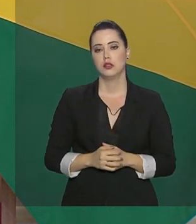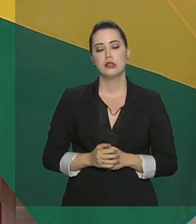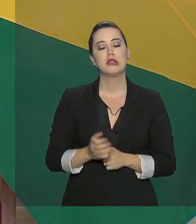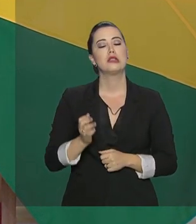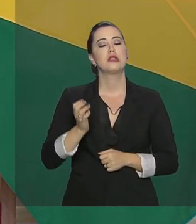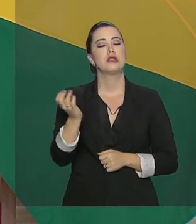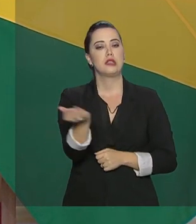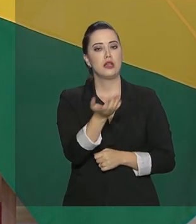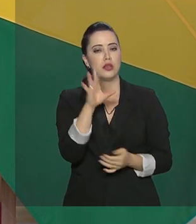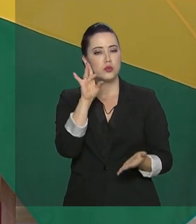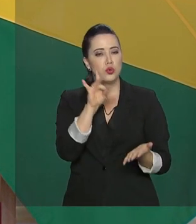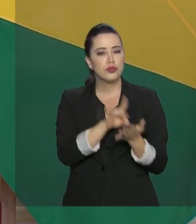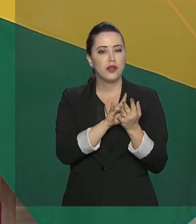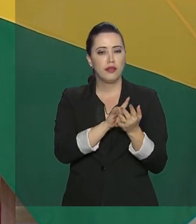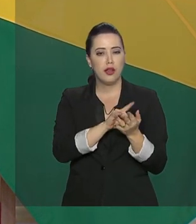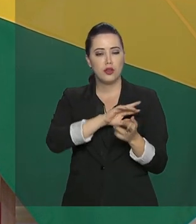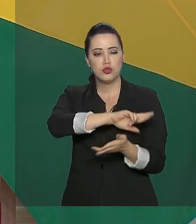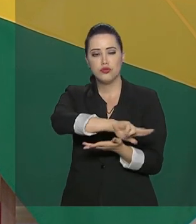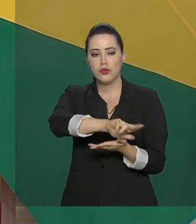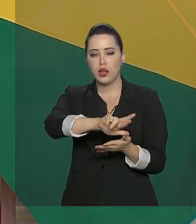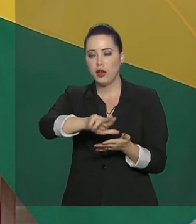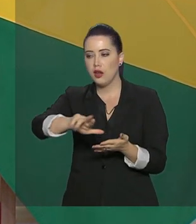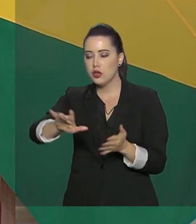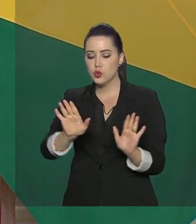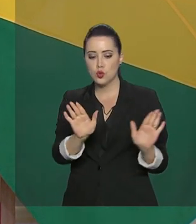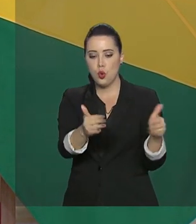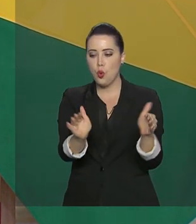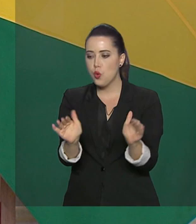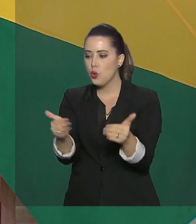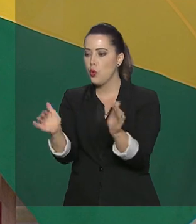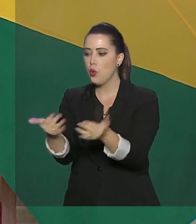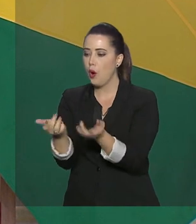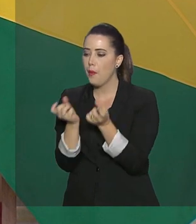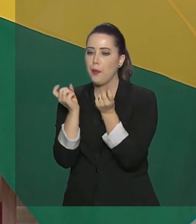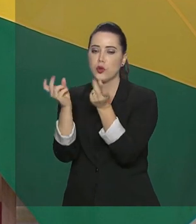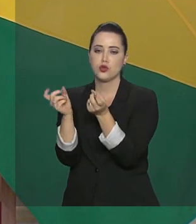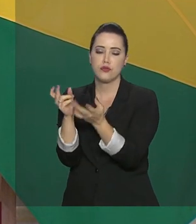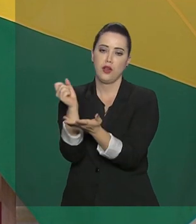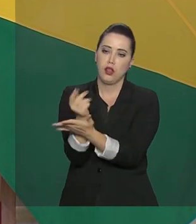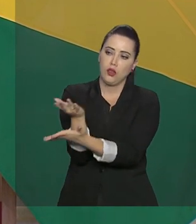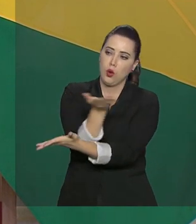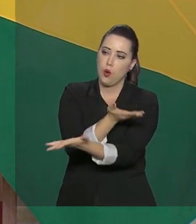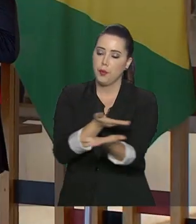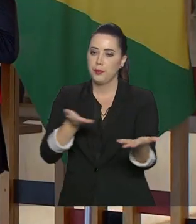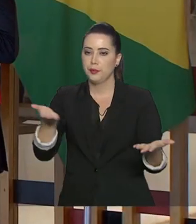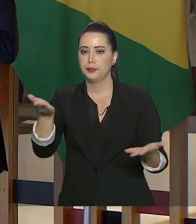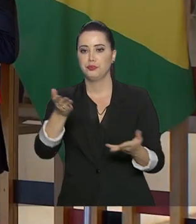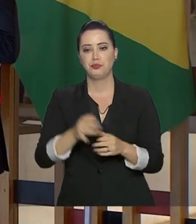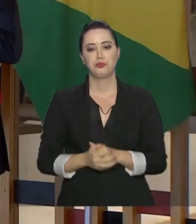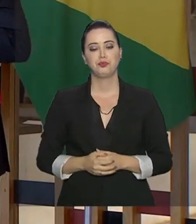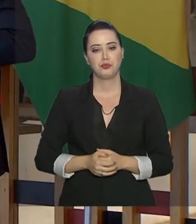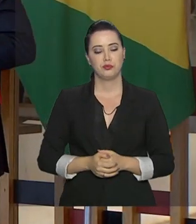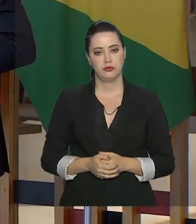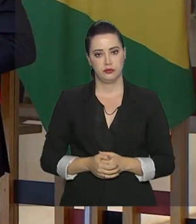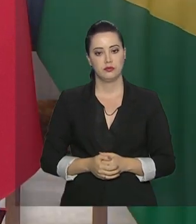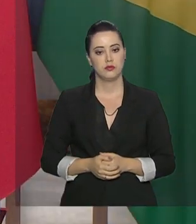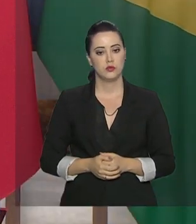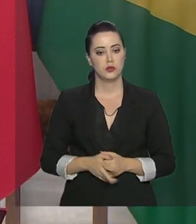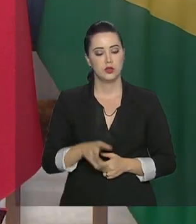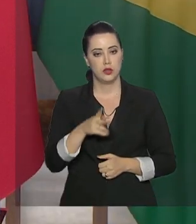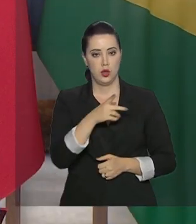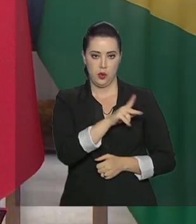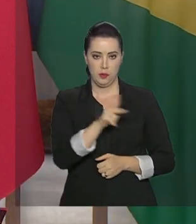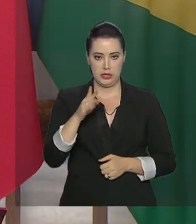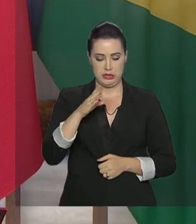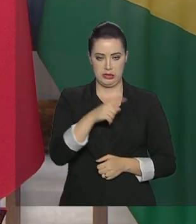queremos diversificar as nossas relações comerciais xi jinping que destacou que os